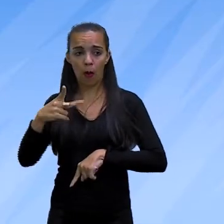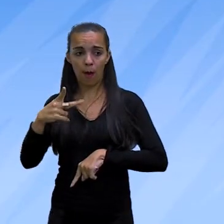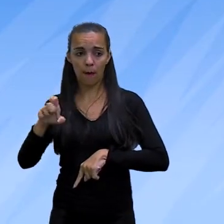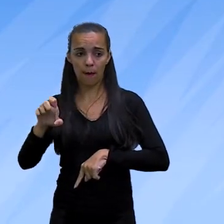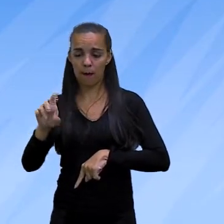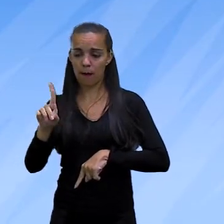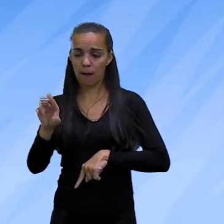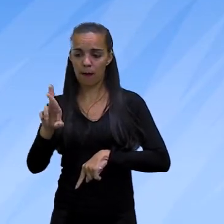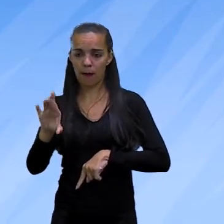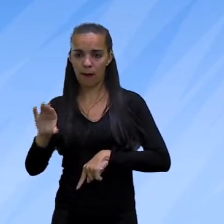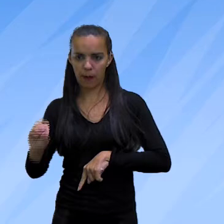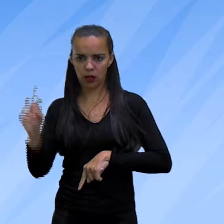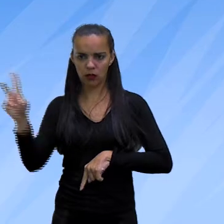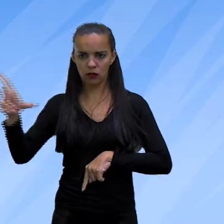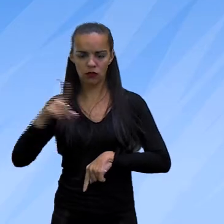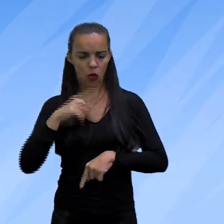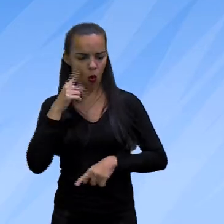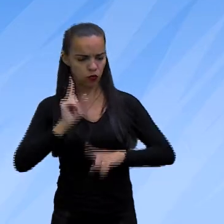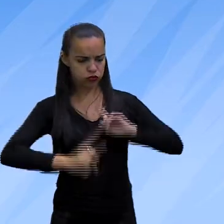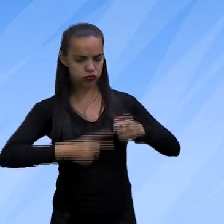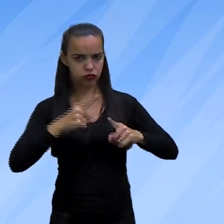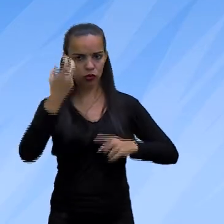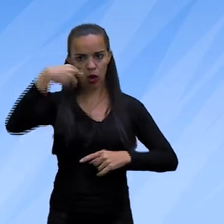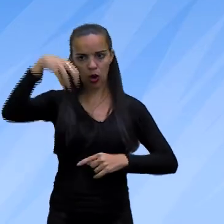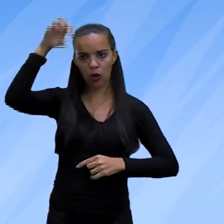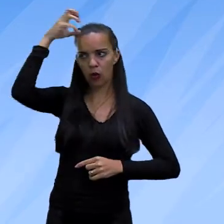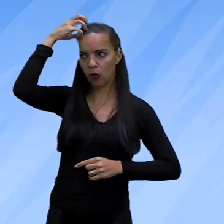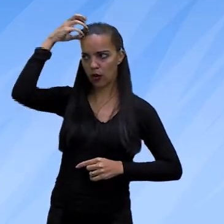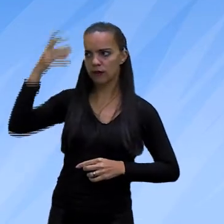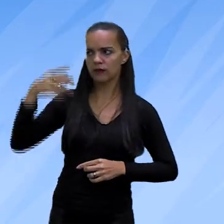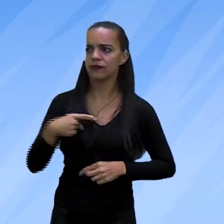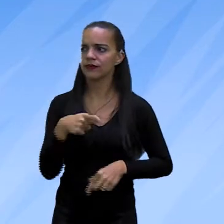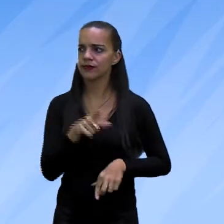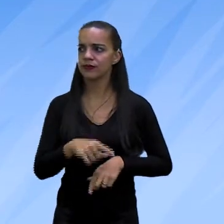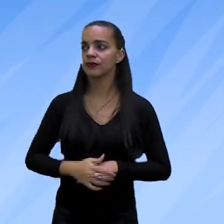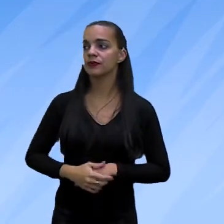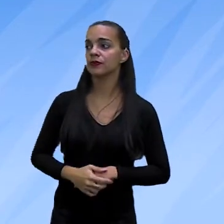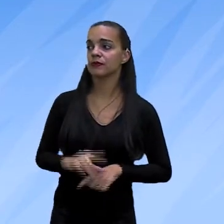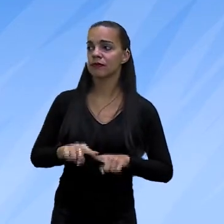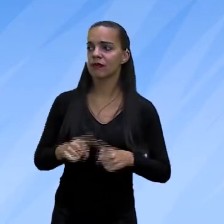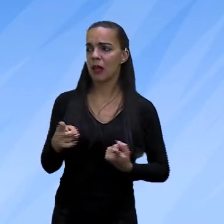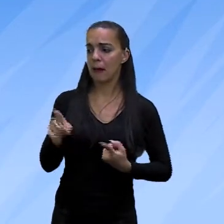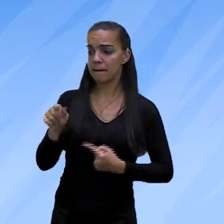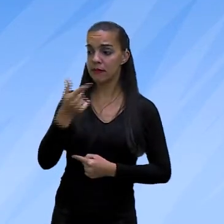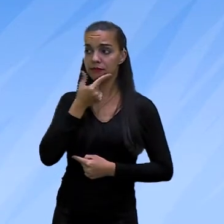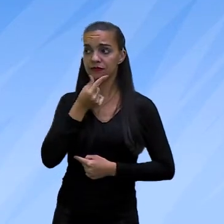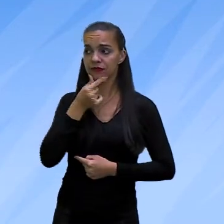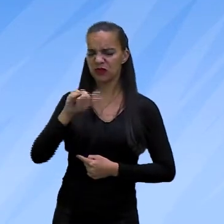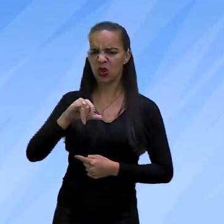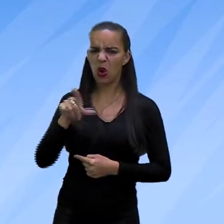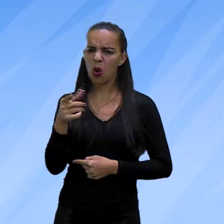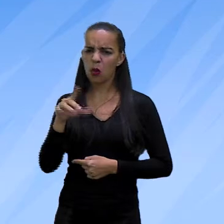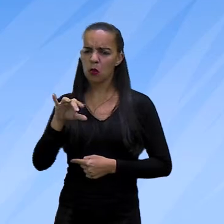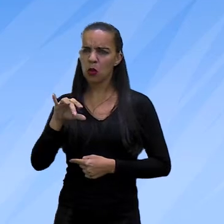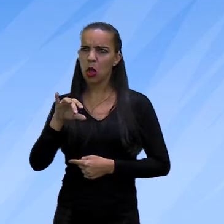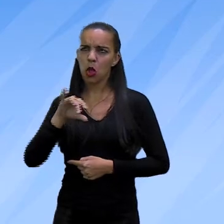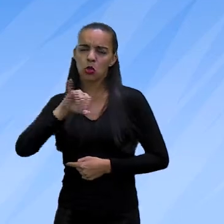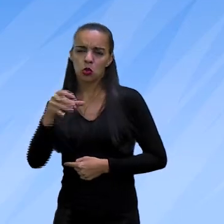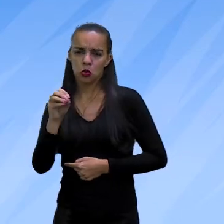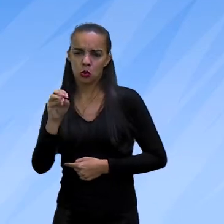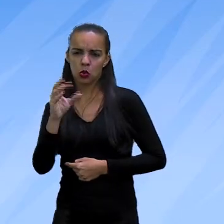príncipe regente no Brasil. Neste contexto, nós vemos que Dom João não era esse bonachão,